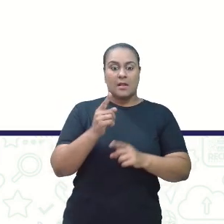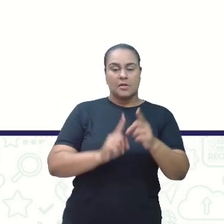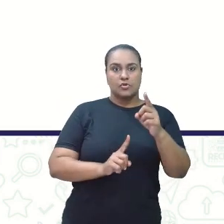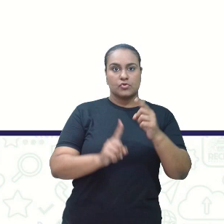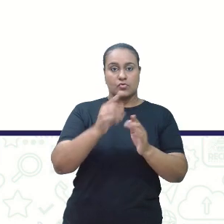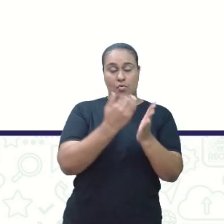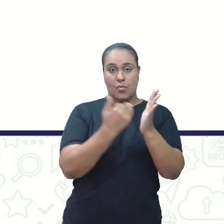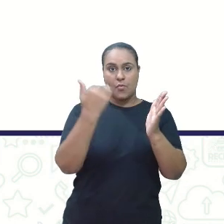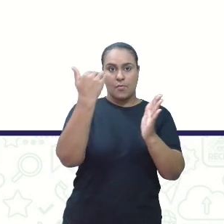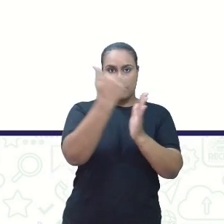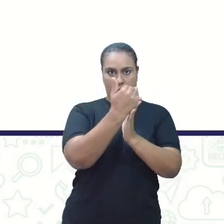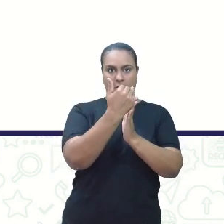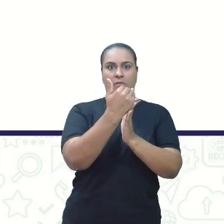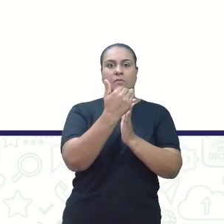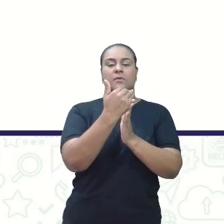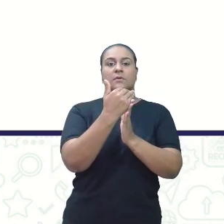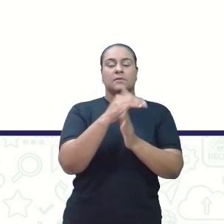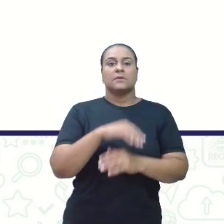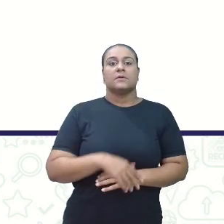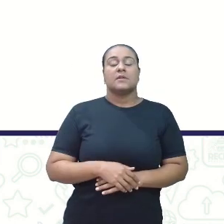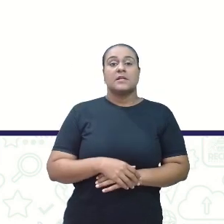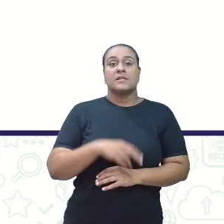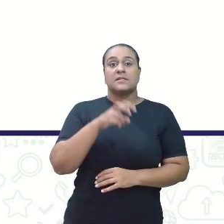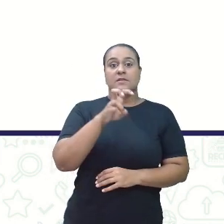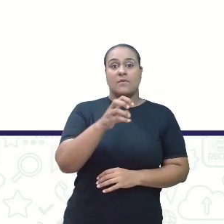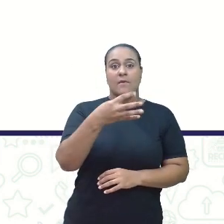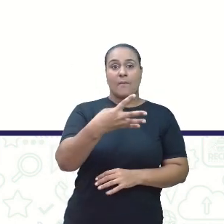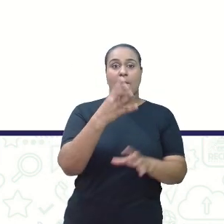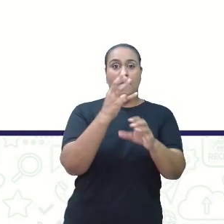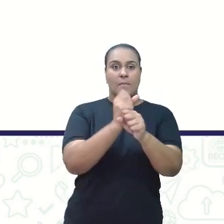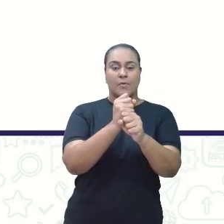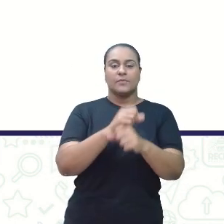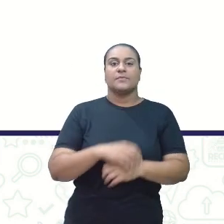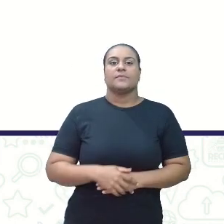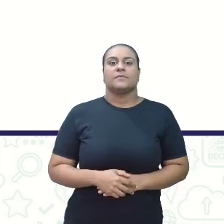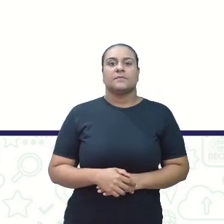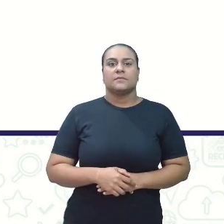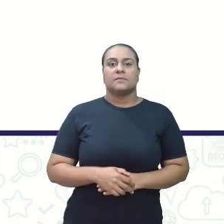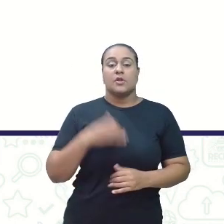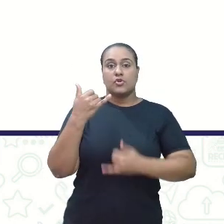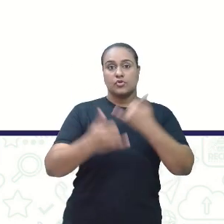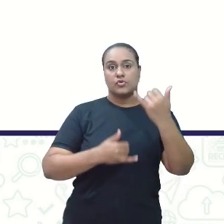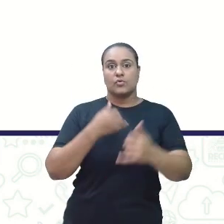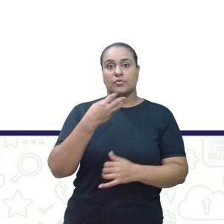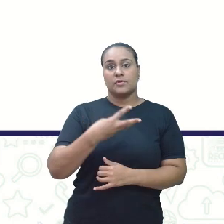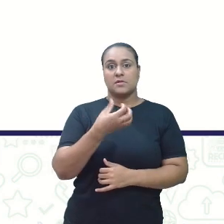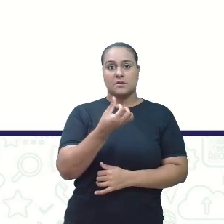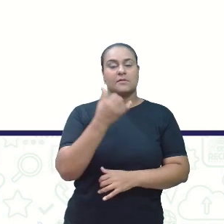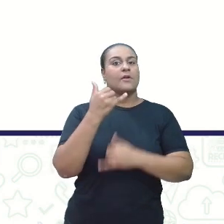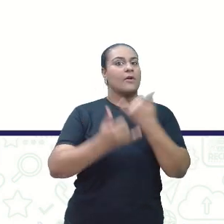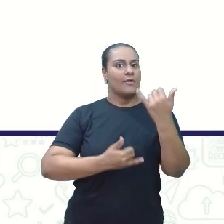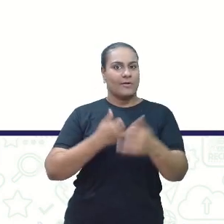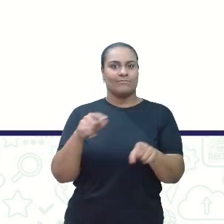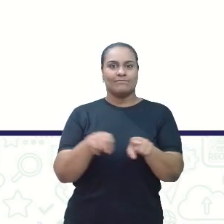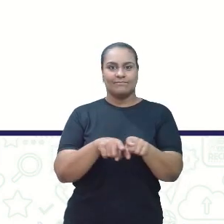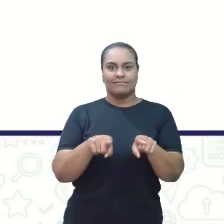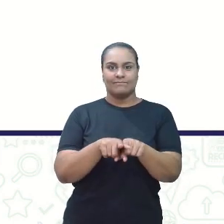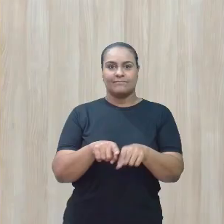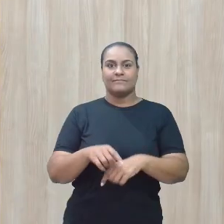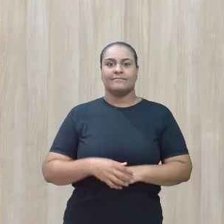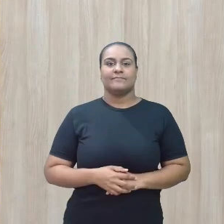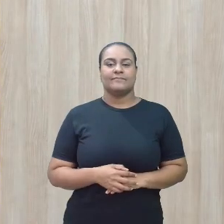subiu uma posição, ele fez 54 pontos e ele jogou 36 jogos também.